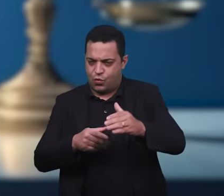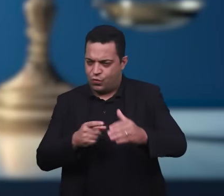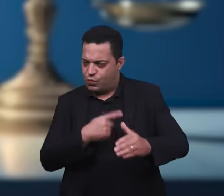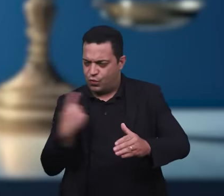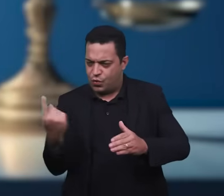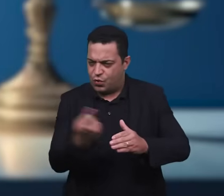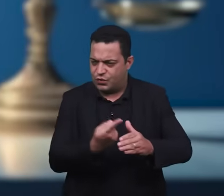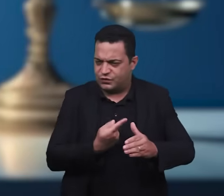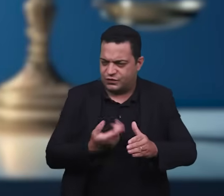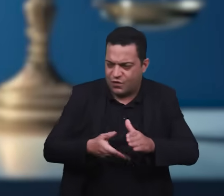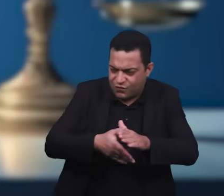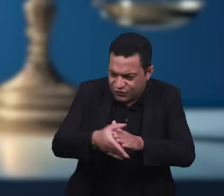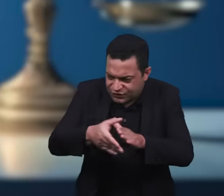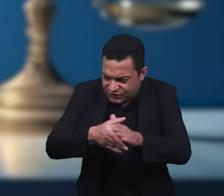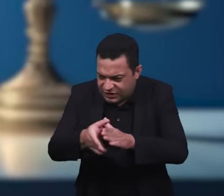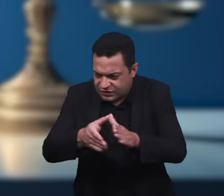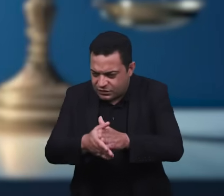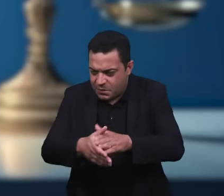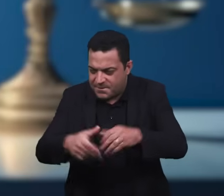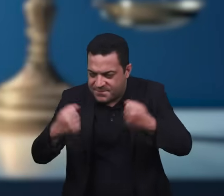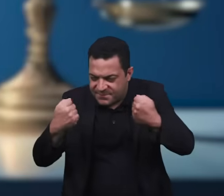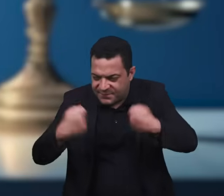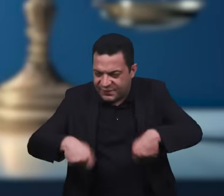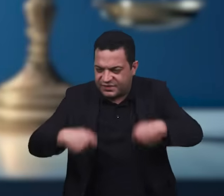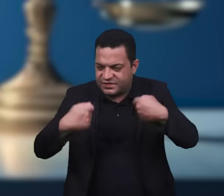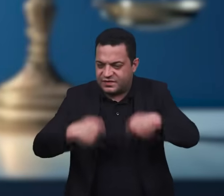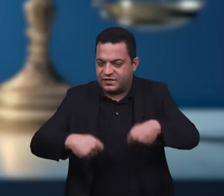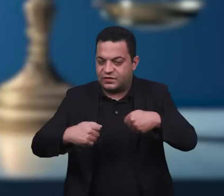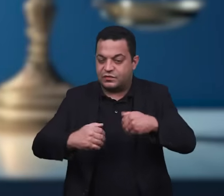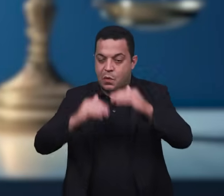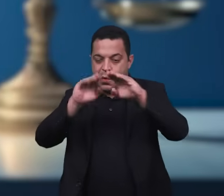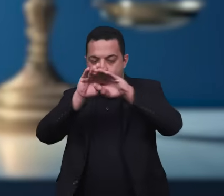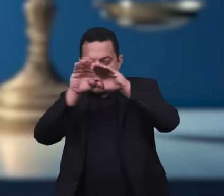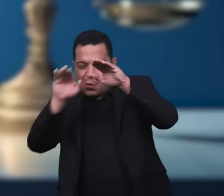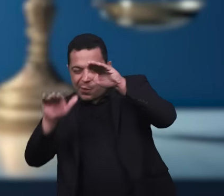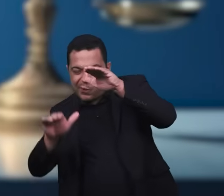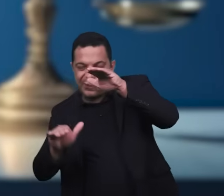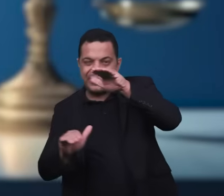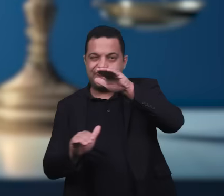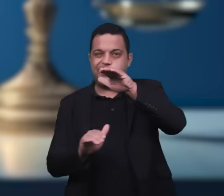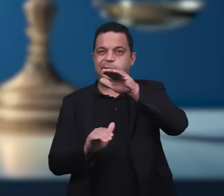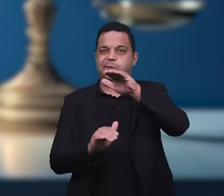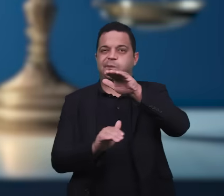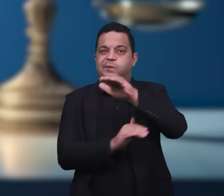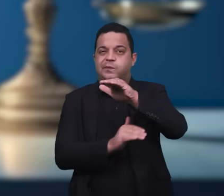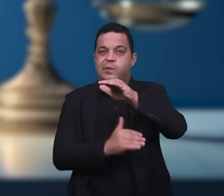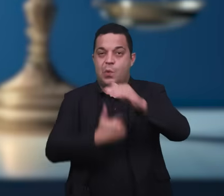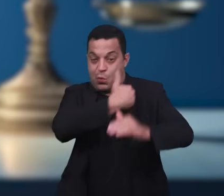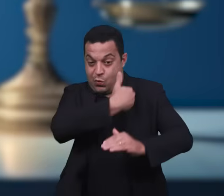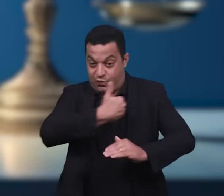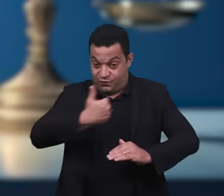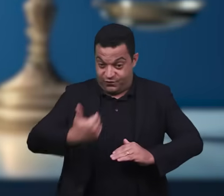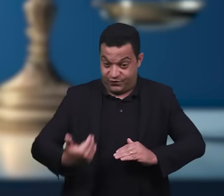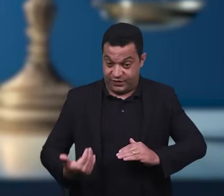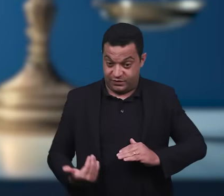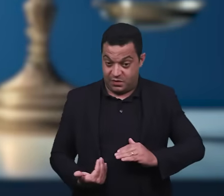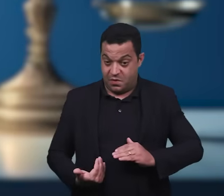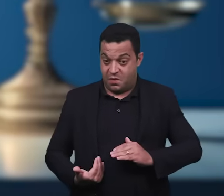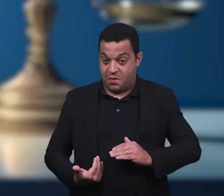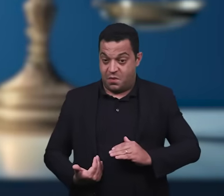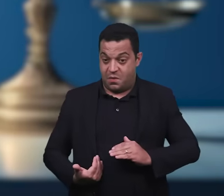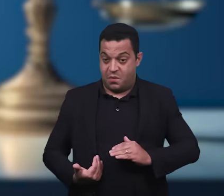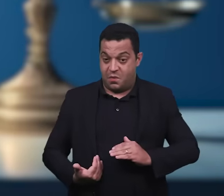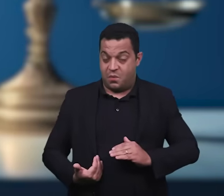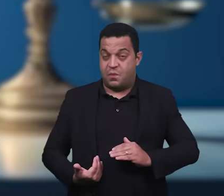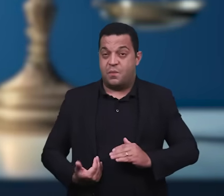a toda a ordenação humana, por amor do Senhor, que era o rei, como